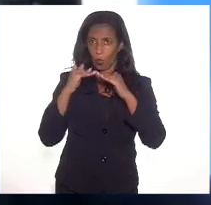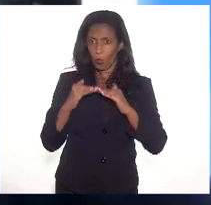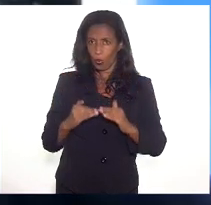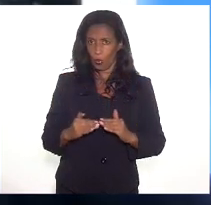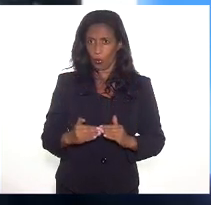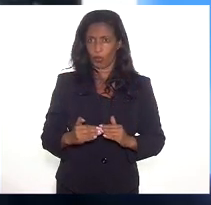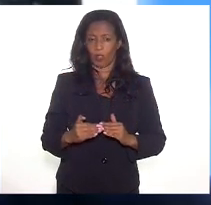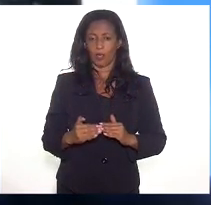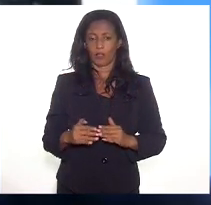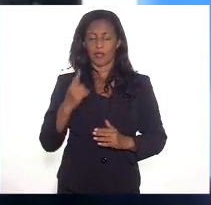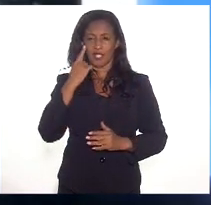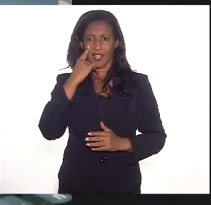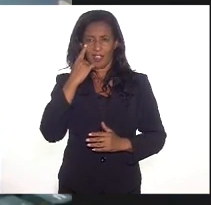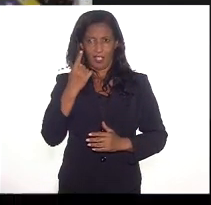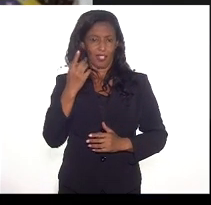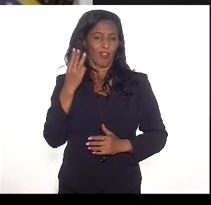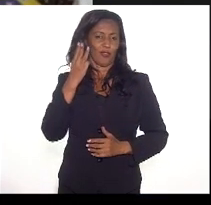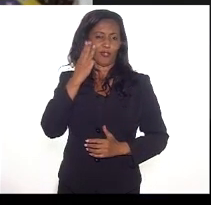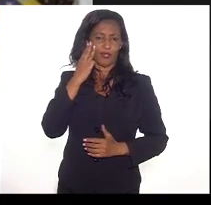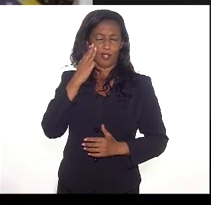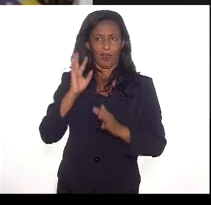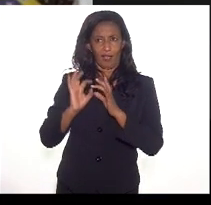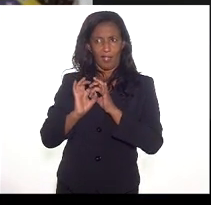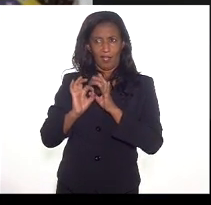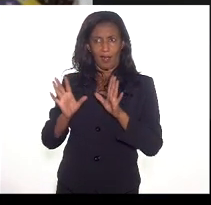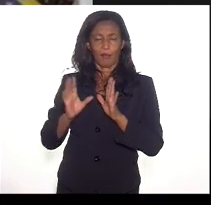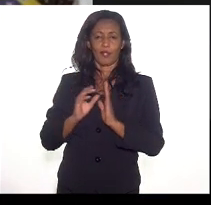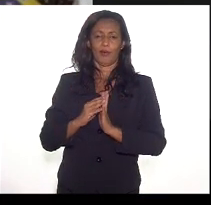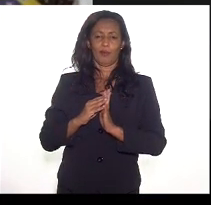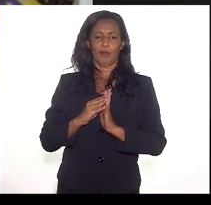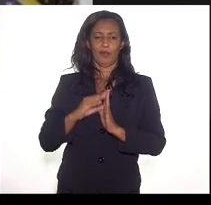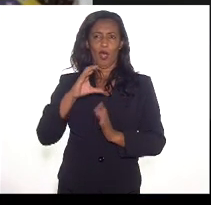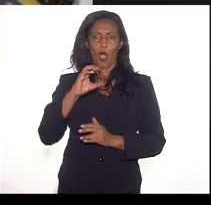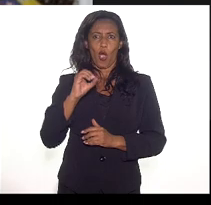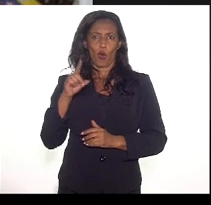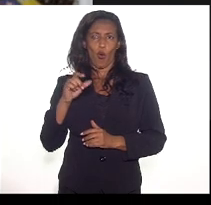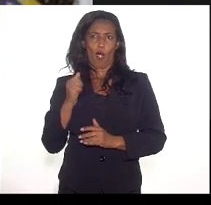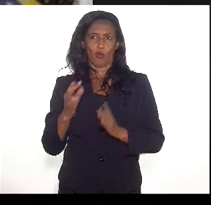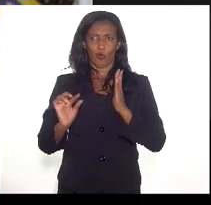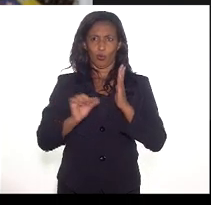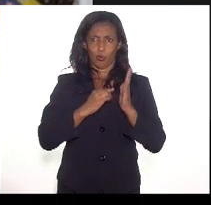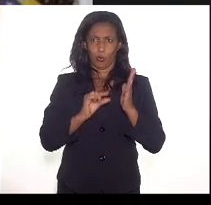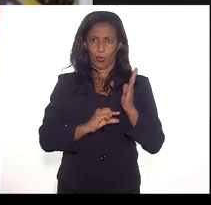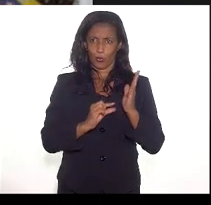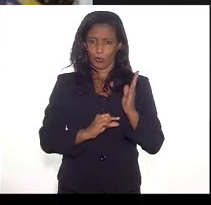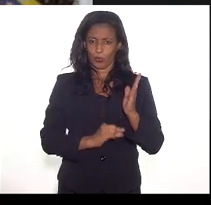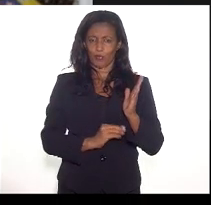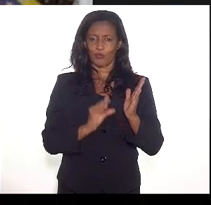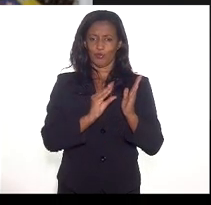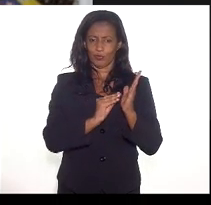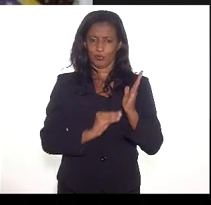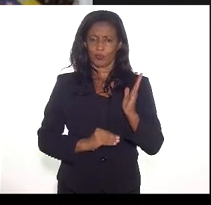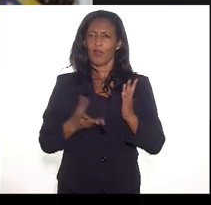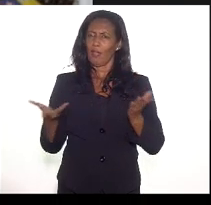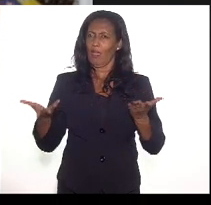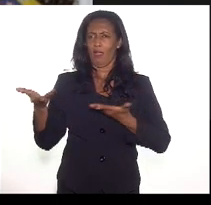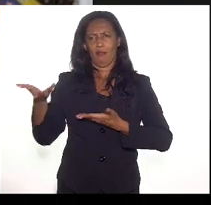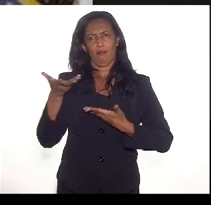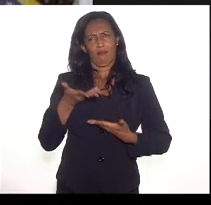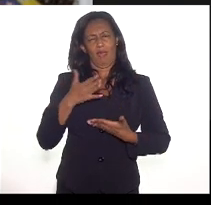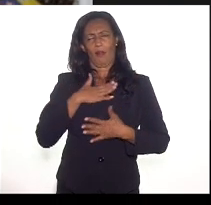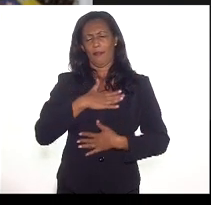recebo aqui do sinal do deputado Valdec, abrimos a coautoria aos demais deputados. Deputada Marta Rocha. Sim, senhor presidente. Serão todos bem-vindos e